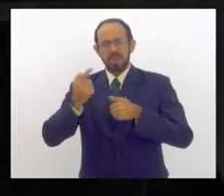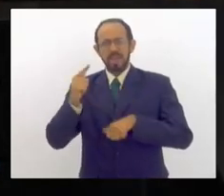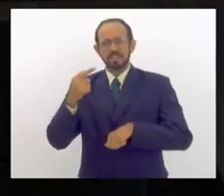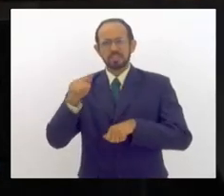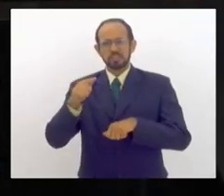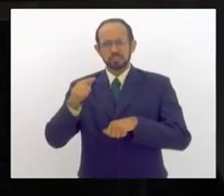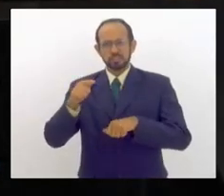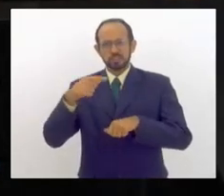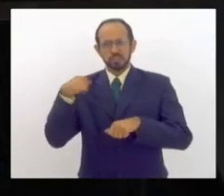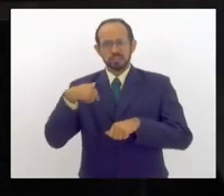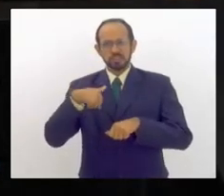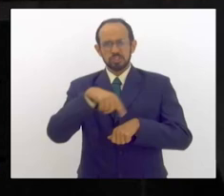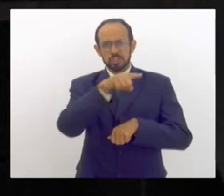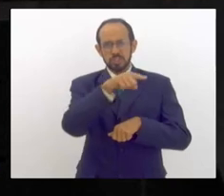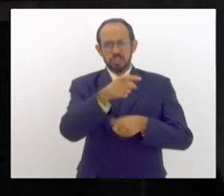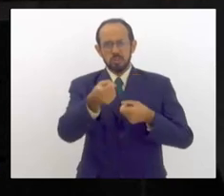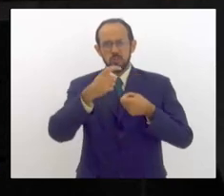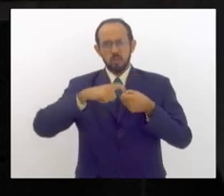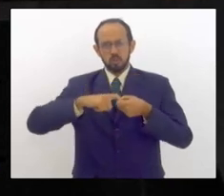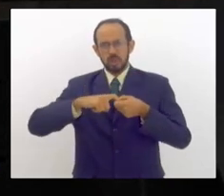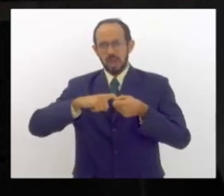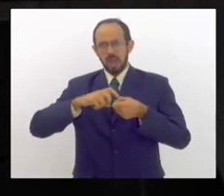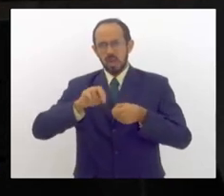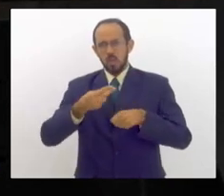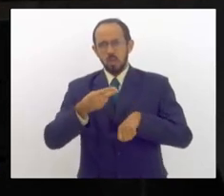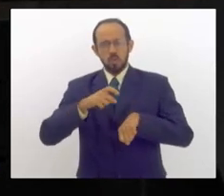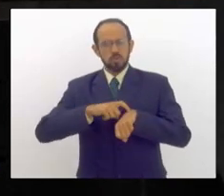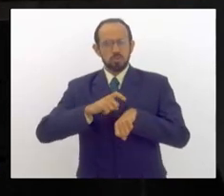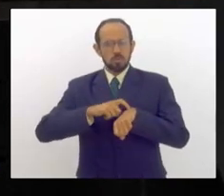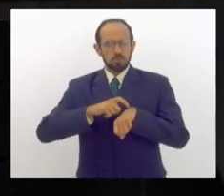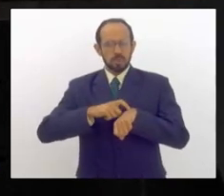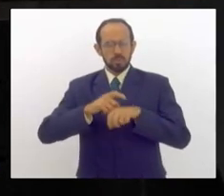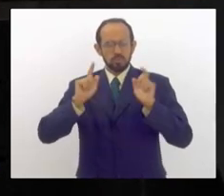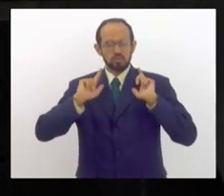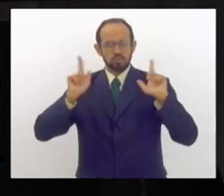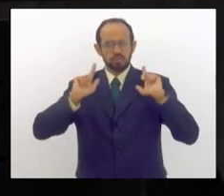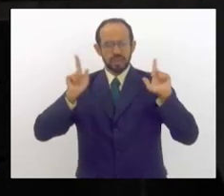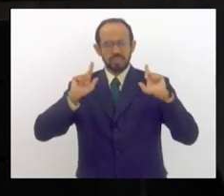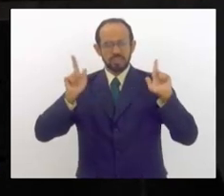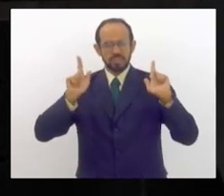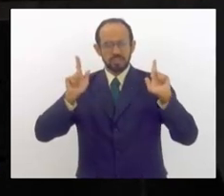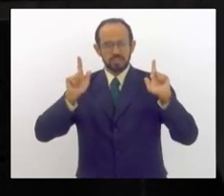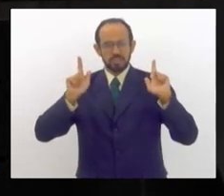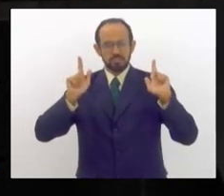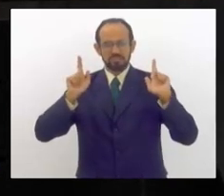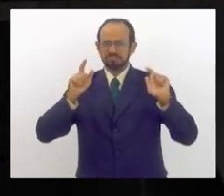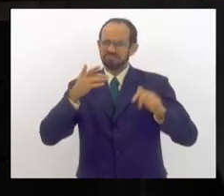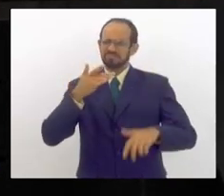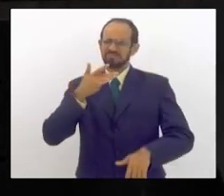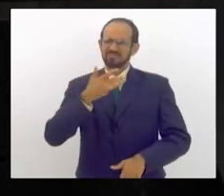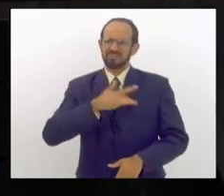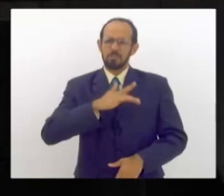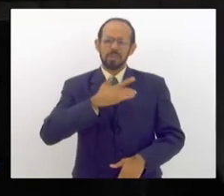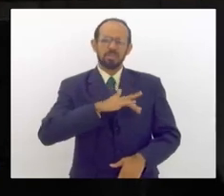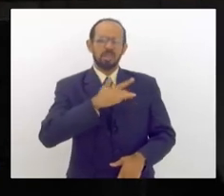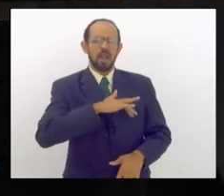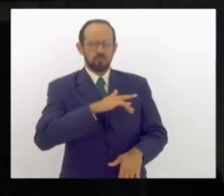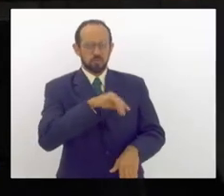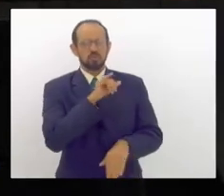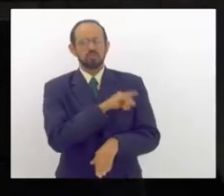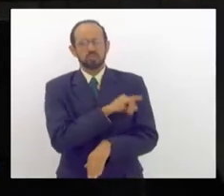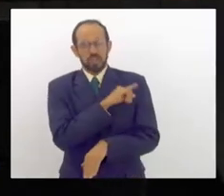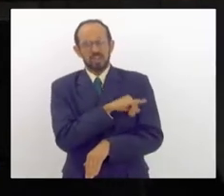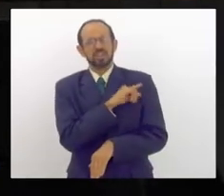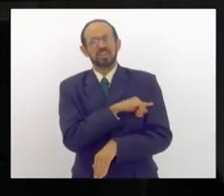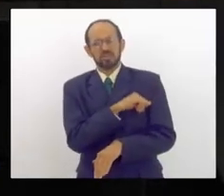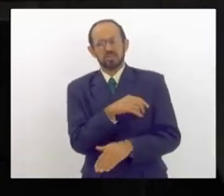no cotidiano de trabalho, seja no momento de festa como o carnaval? É lamentável que o Rio de Janeiro esteja passando por isso.